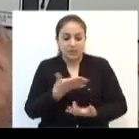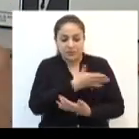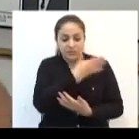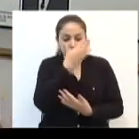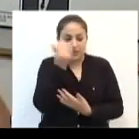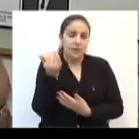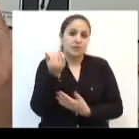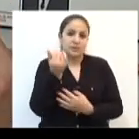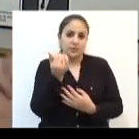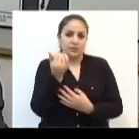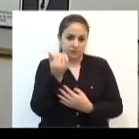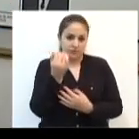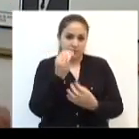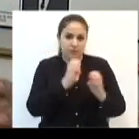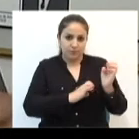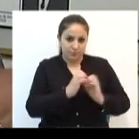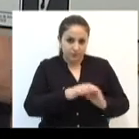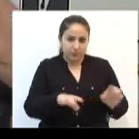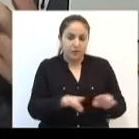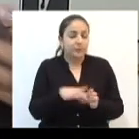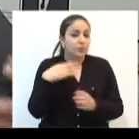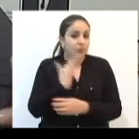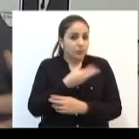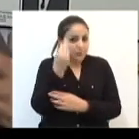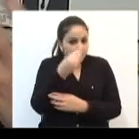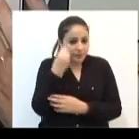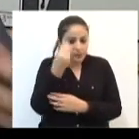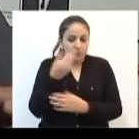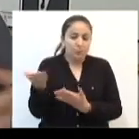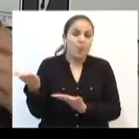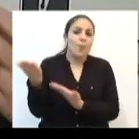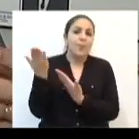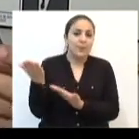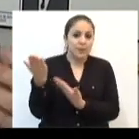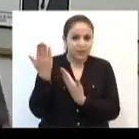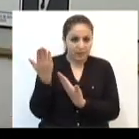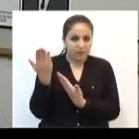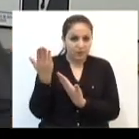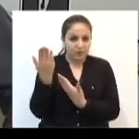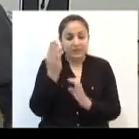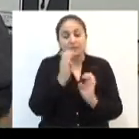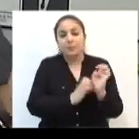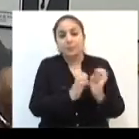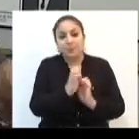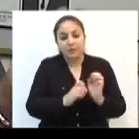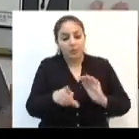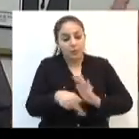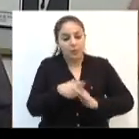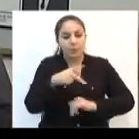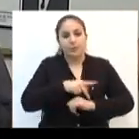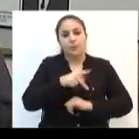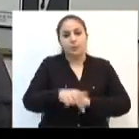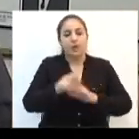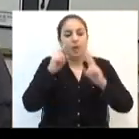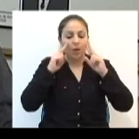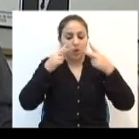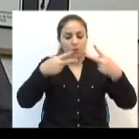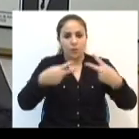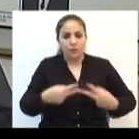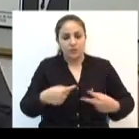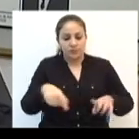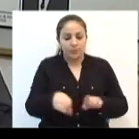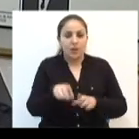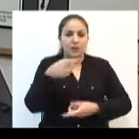E nós fizemos, hoje o nosso grande expediente foi uma homenagem ao empreendedorismo de Passo Fundo e homenageamos reconhecendo